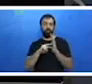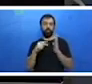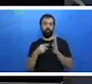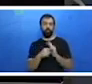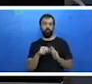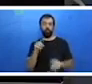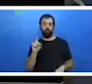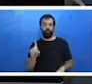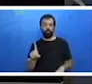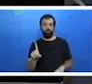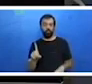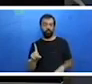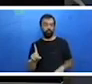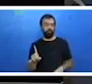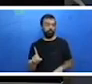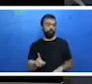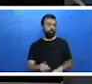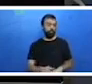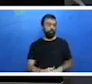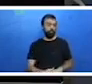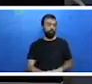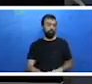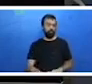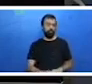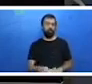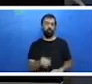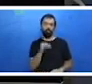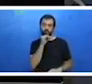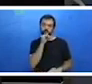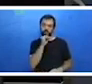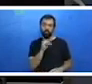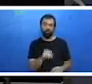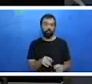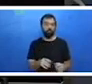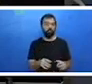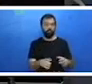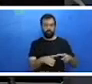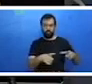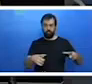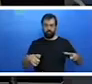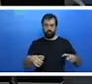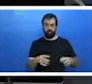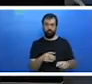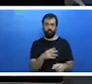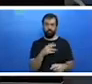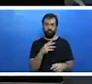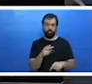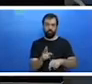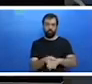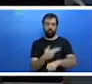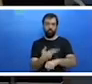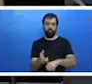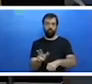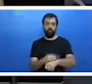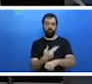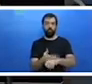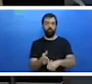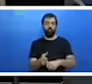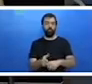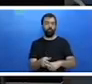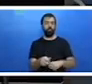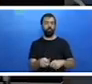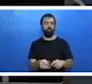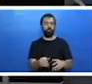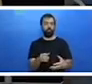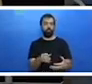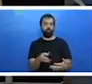chocolate, e eu dividi por 10 alunos. Cada um pegou 1/10. Nesse 1/10,